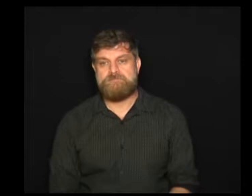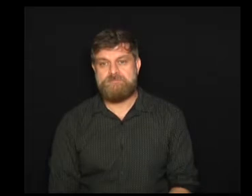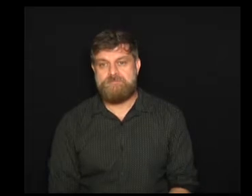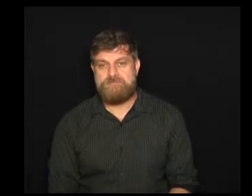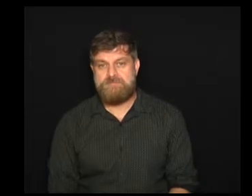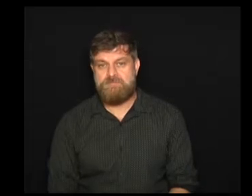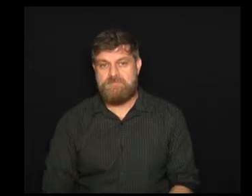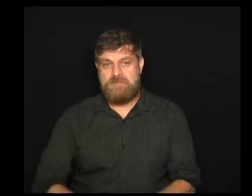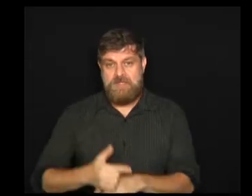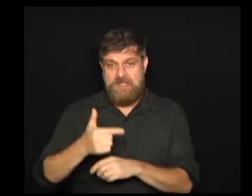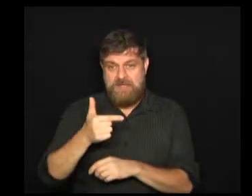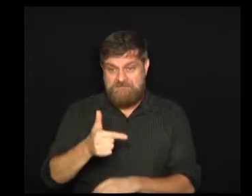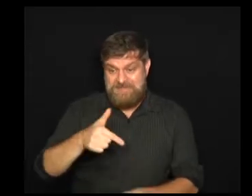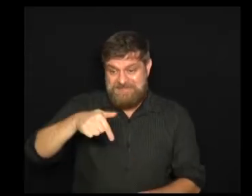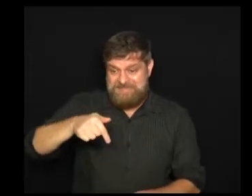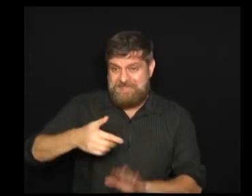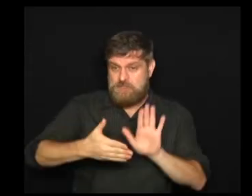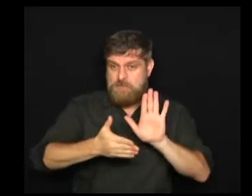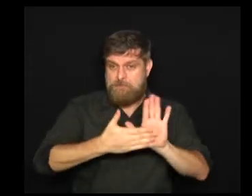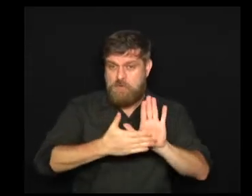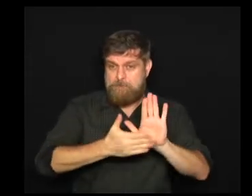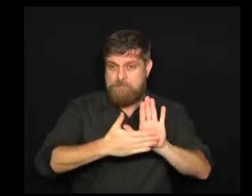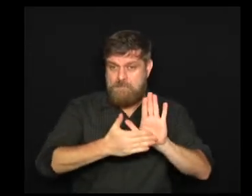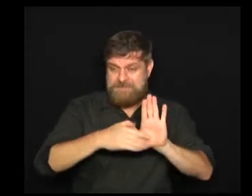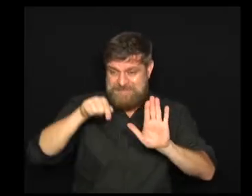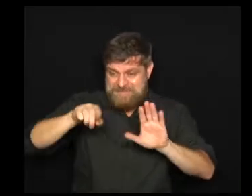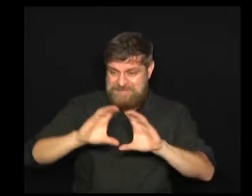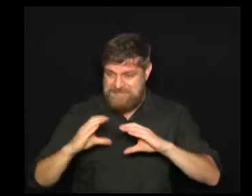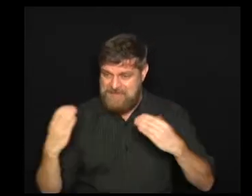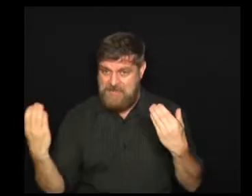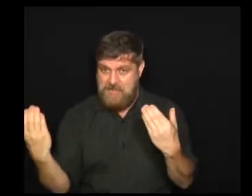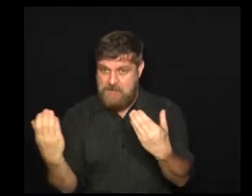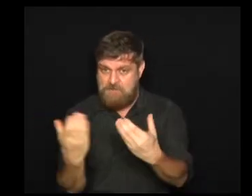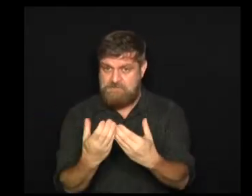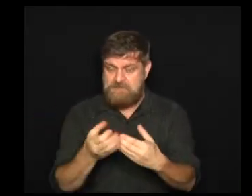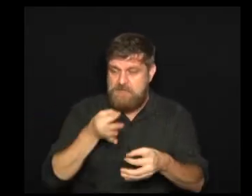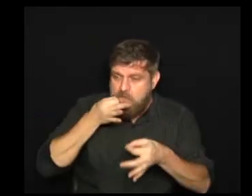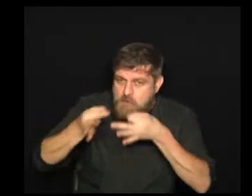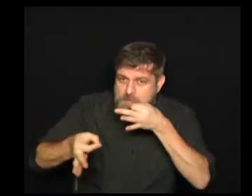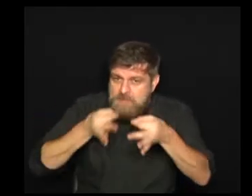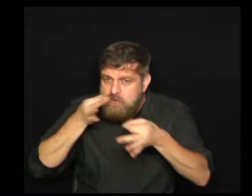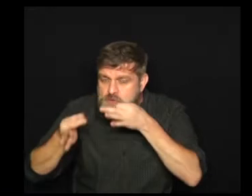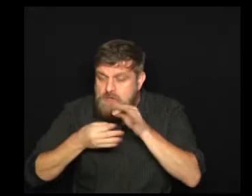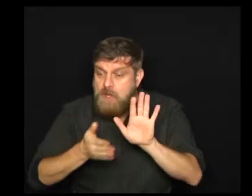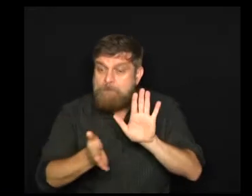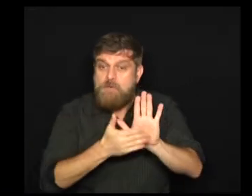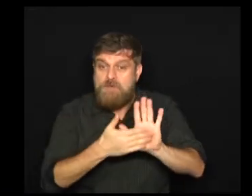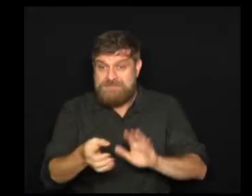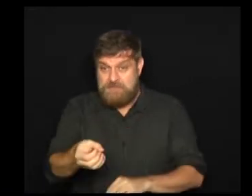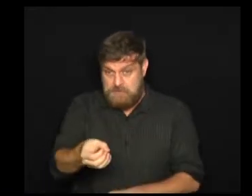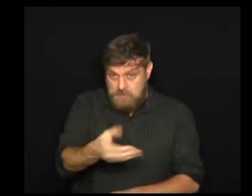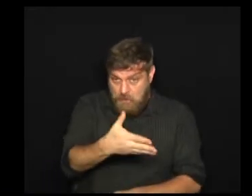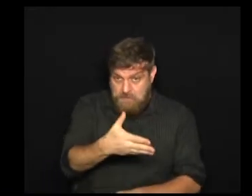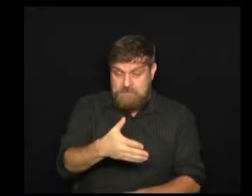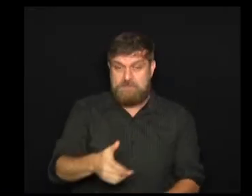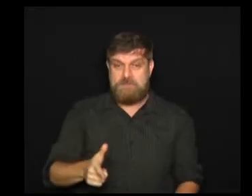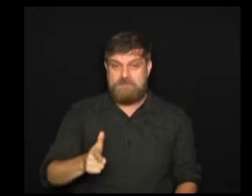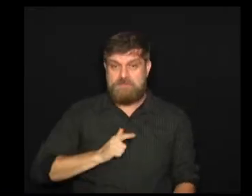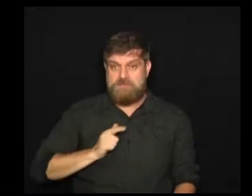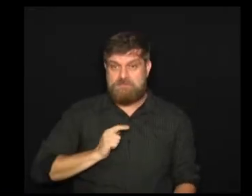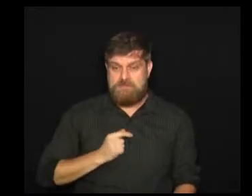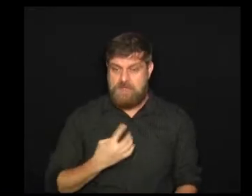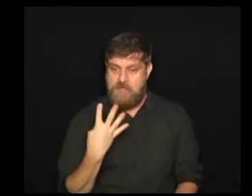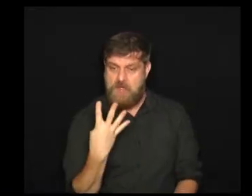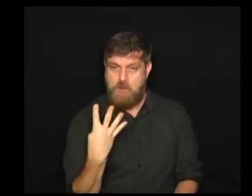as 27 propostas, né, foram tiradas nessa conferência. Foram 27 novas propostas que foram distribuídas em